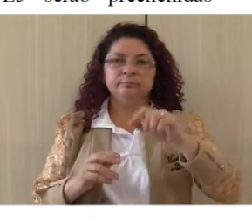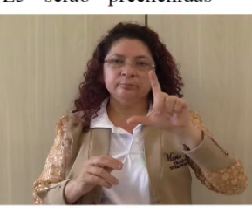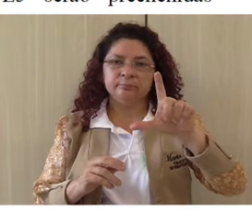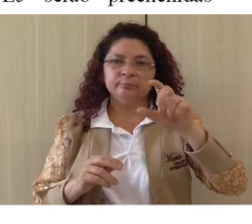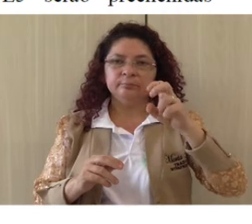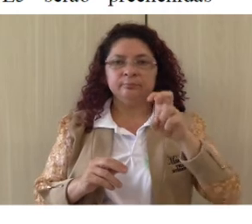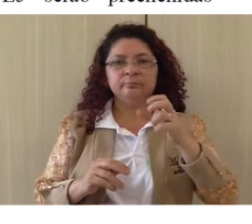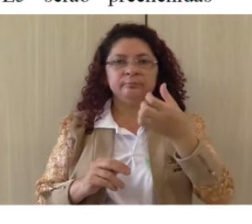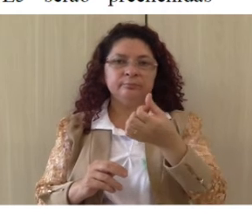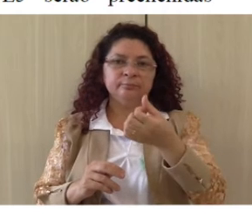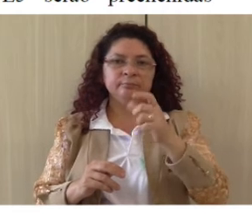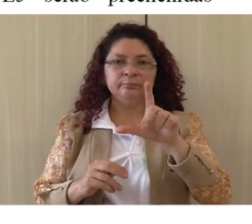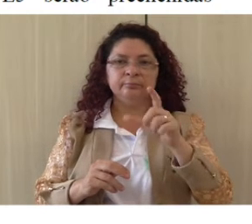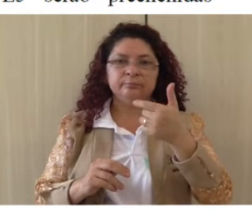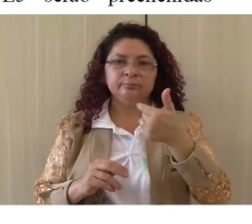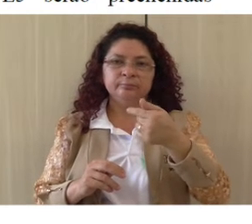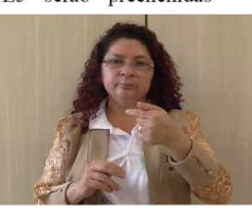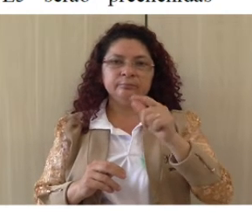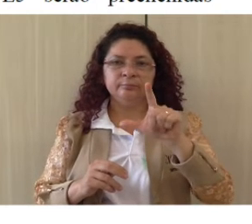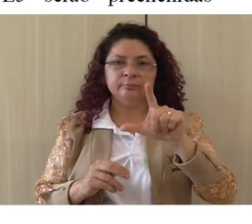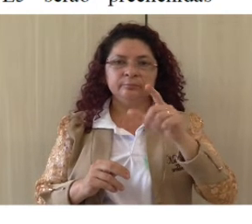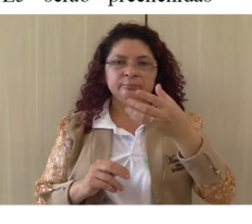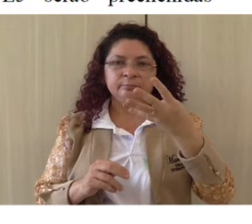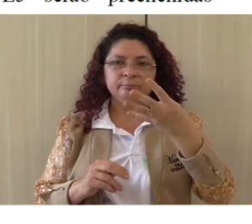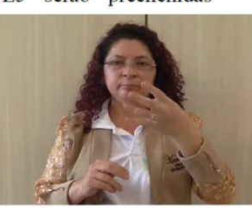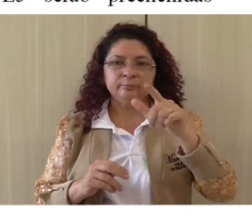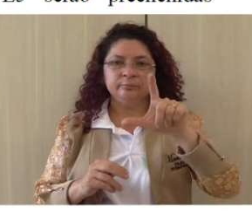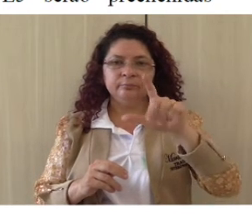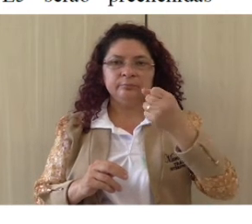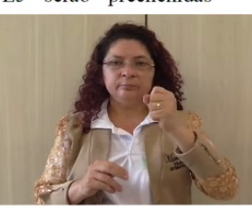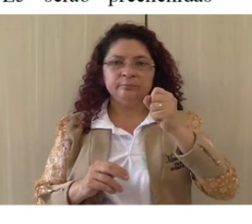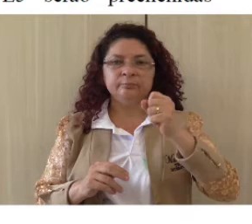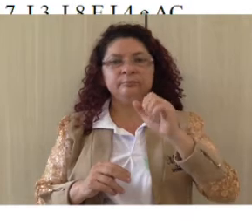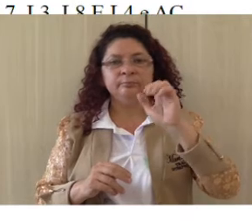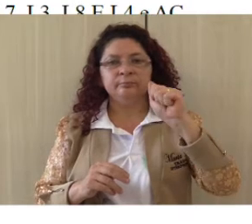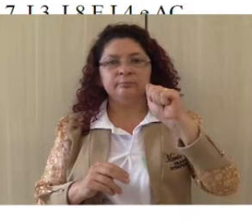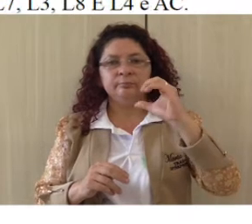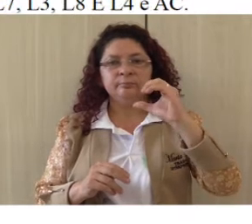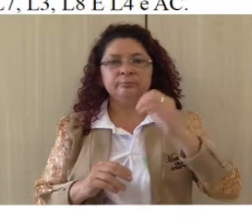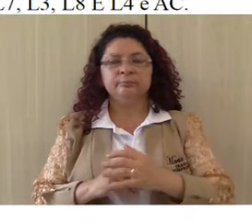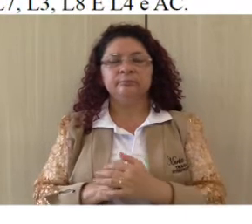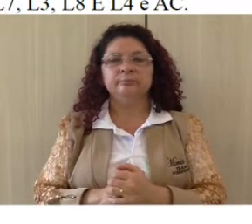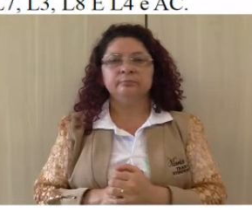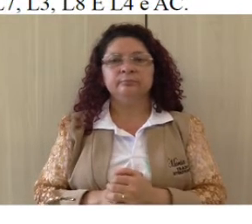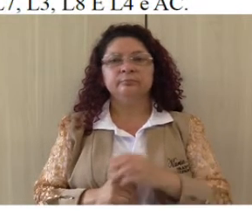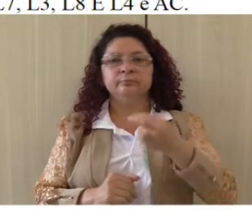L2, L6, L3, L7, L4 e L8 e AC.